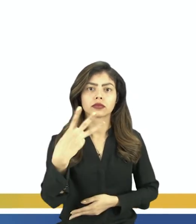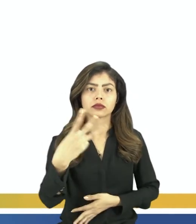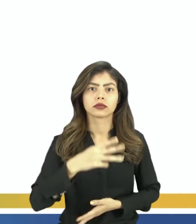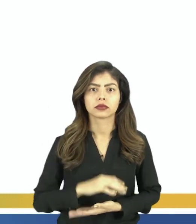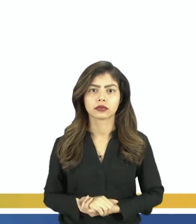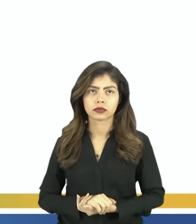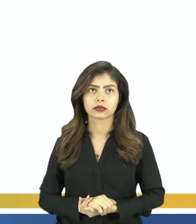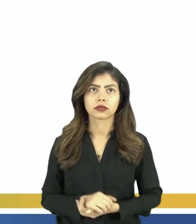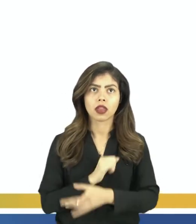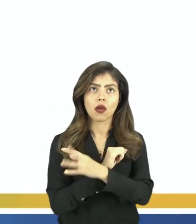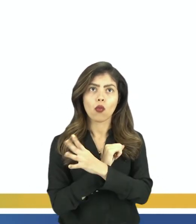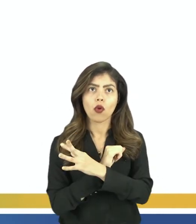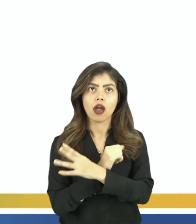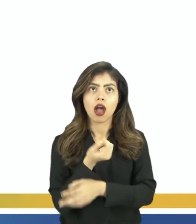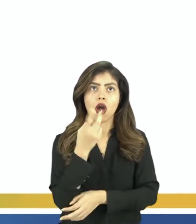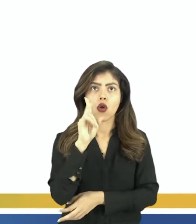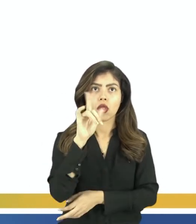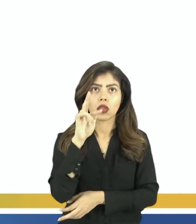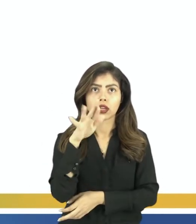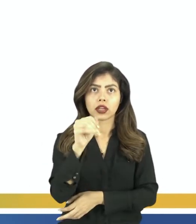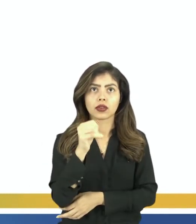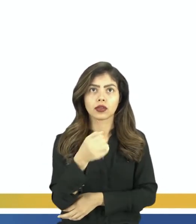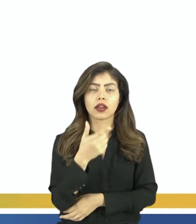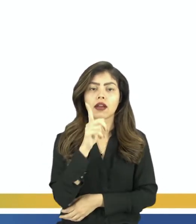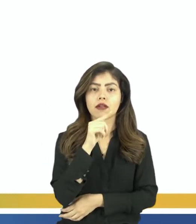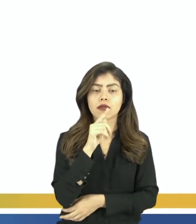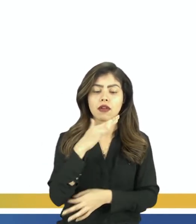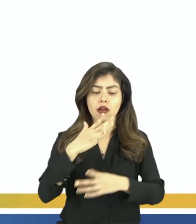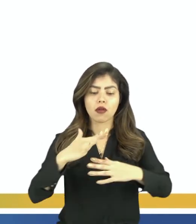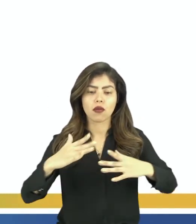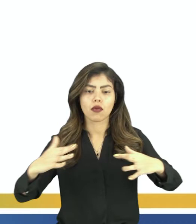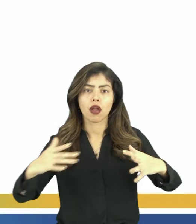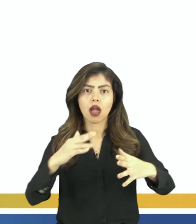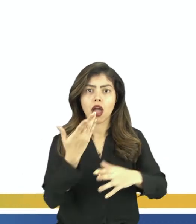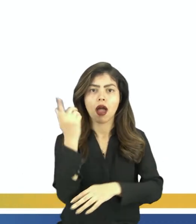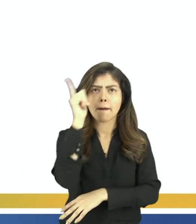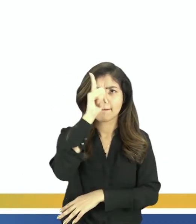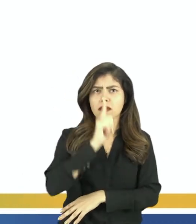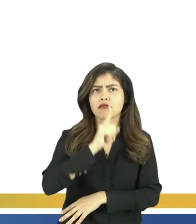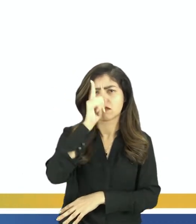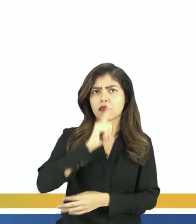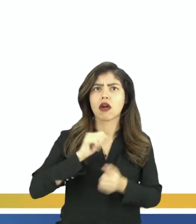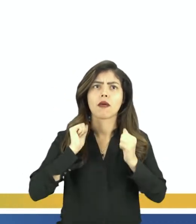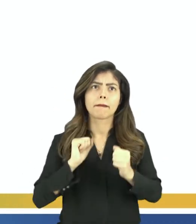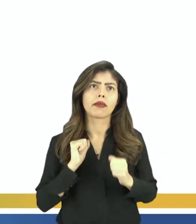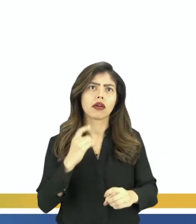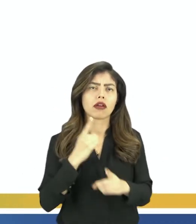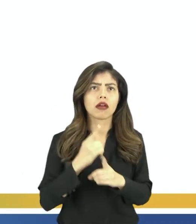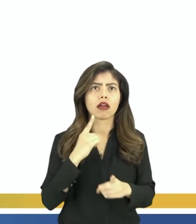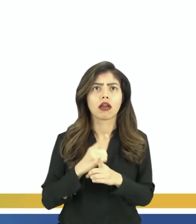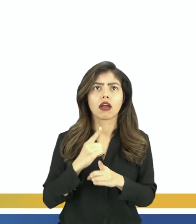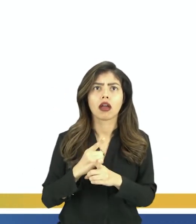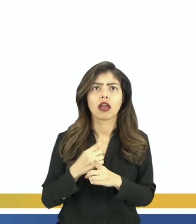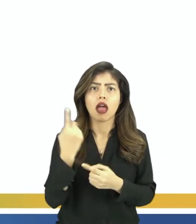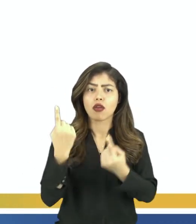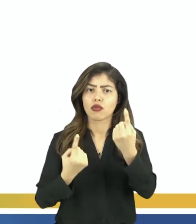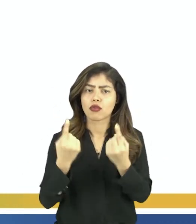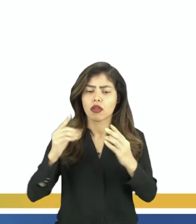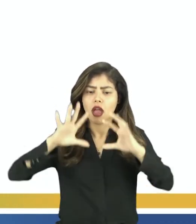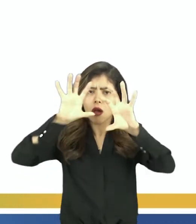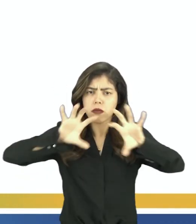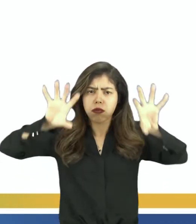Terceiro, o ácido clorídrico é um líquido incolor ou levemente amarelado, que pode ser obtido a partir da reação entre os